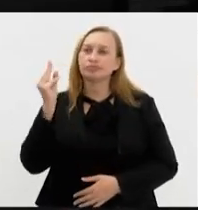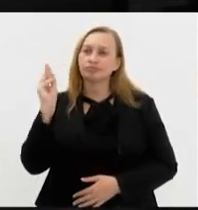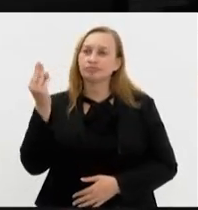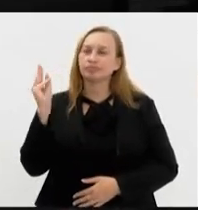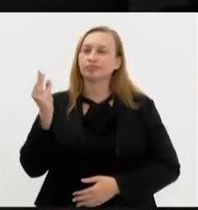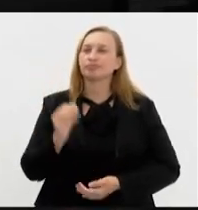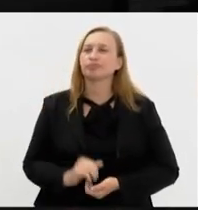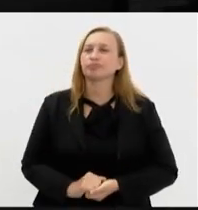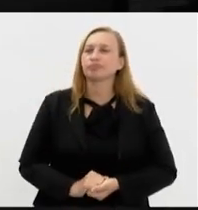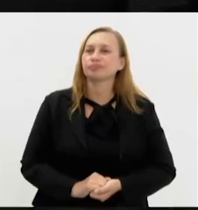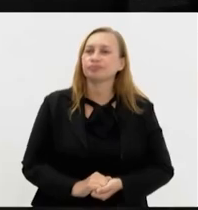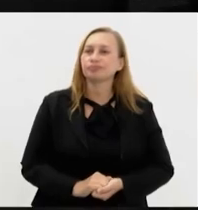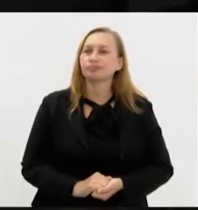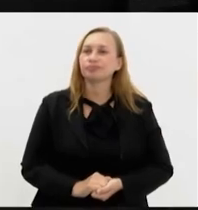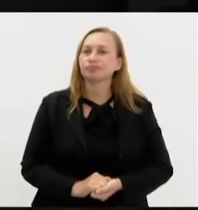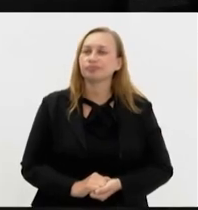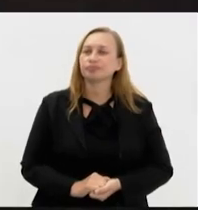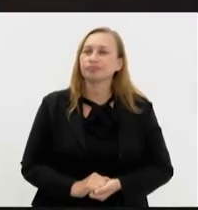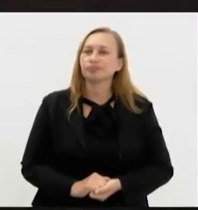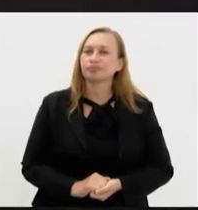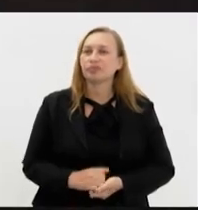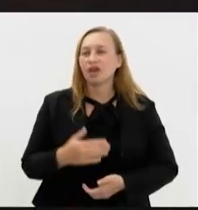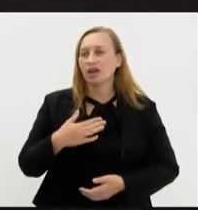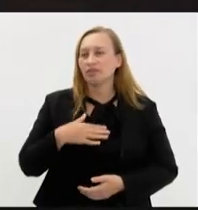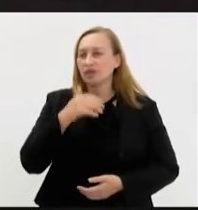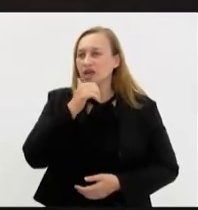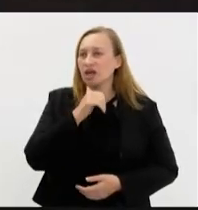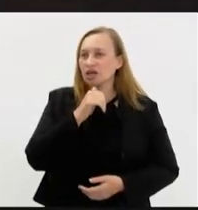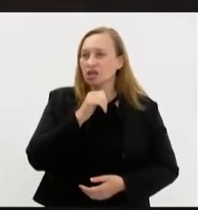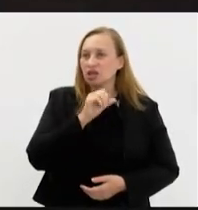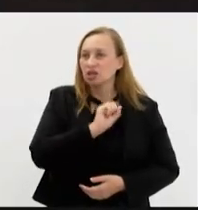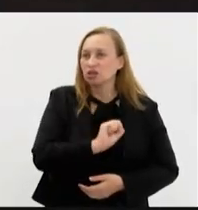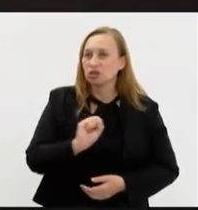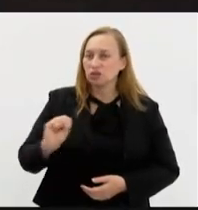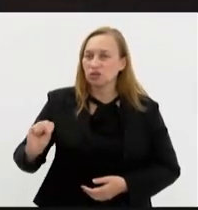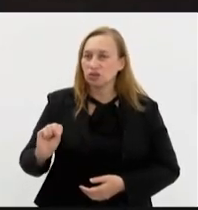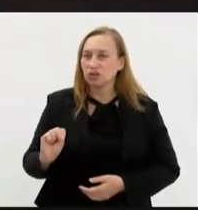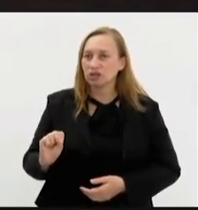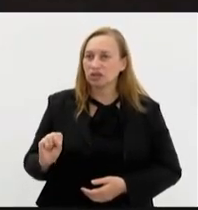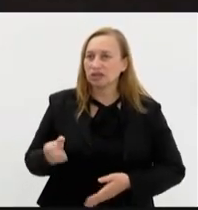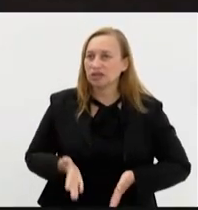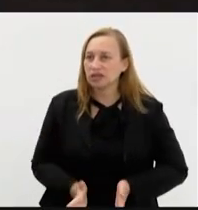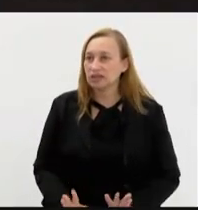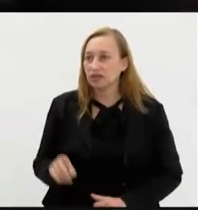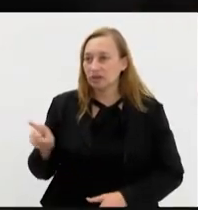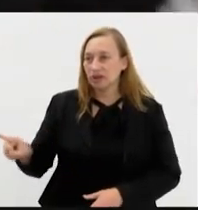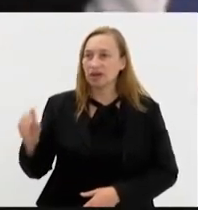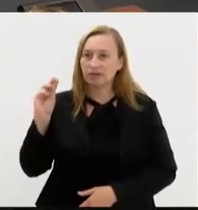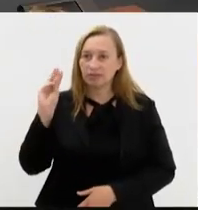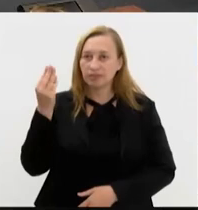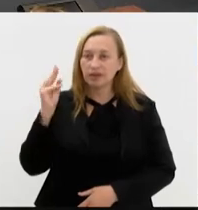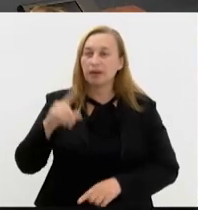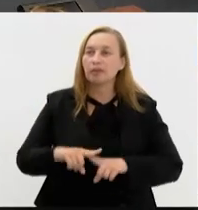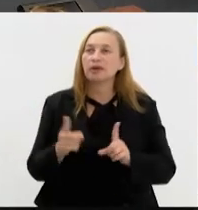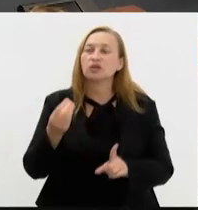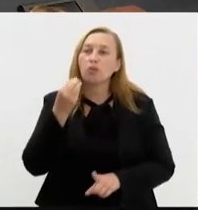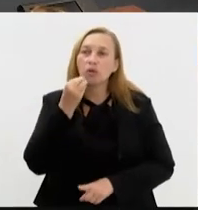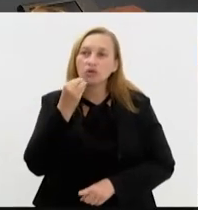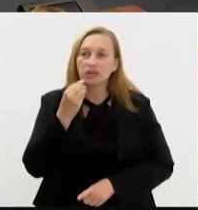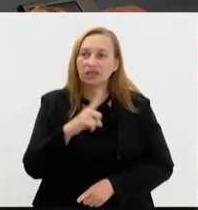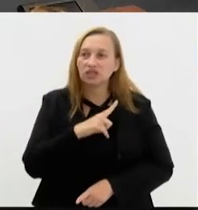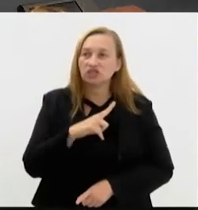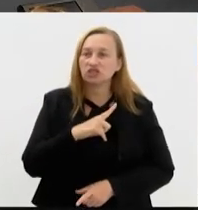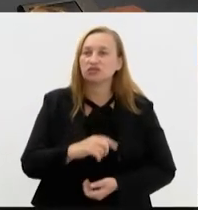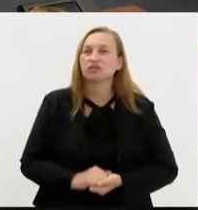né não porque minha sogra nasceu lá mas toda homenagem a minha sogra maranhense mas eh tive a oportunidade